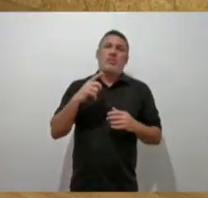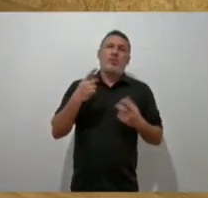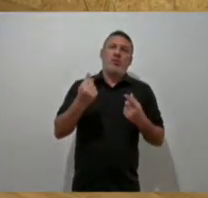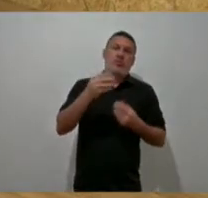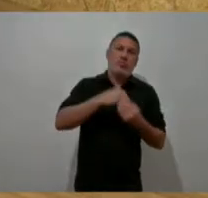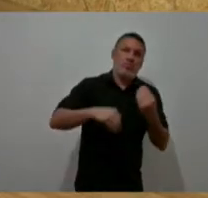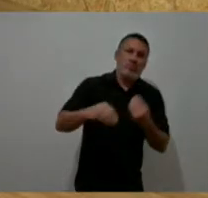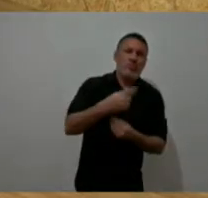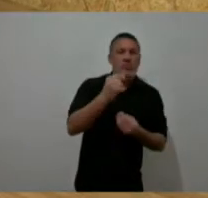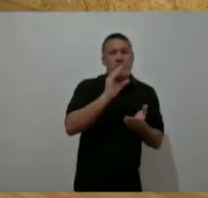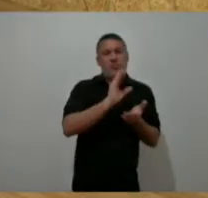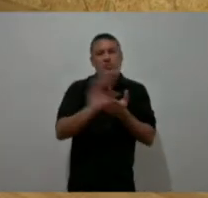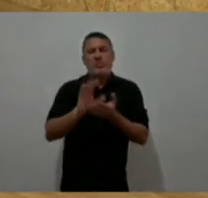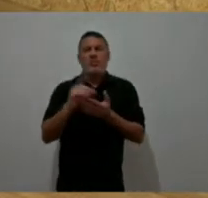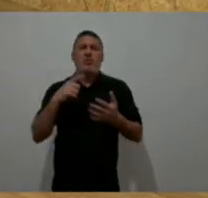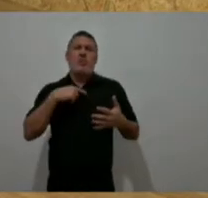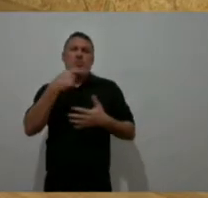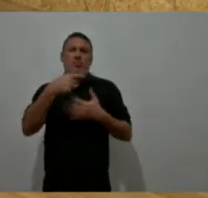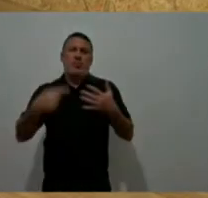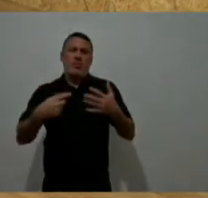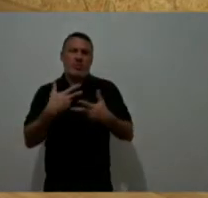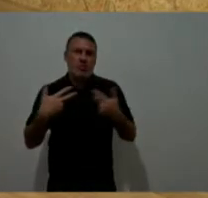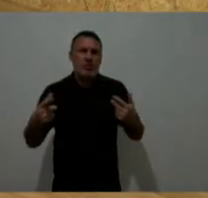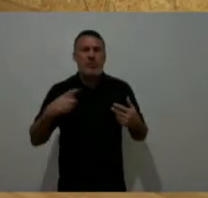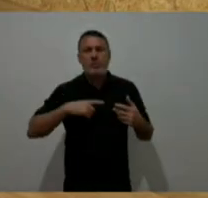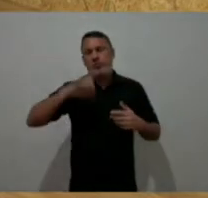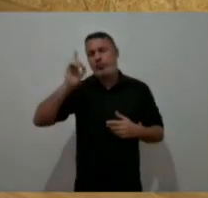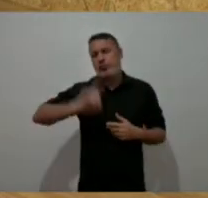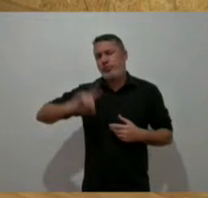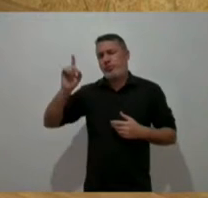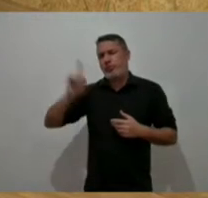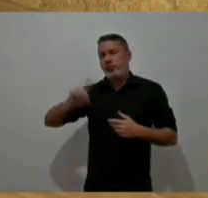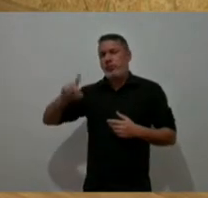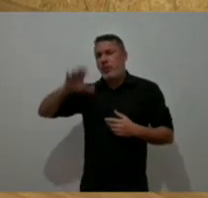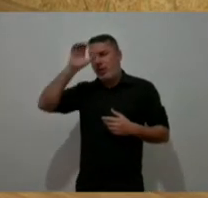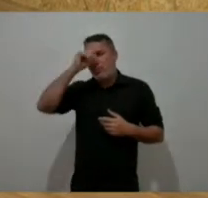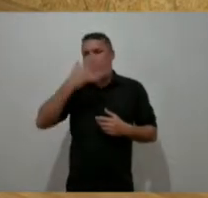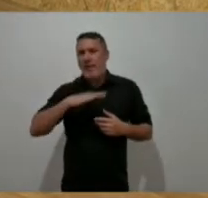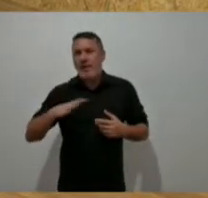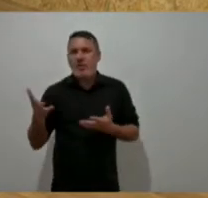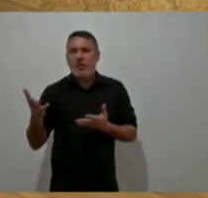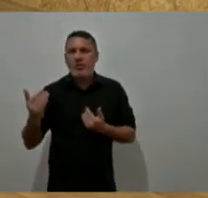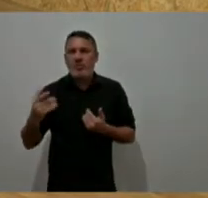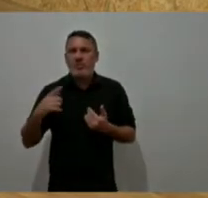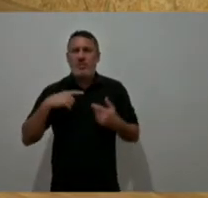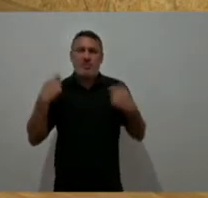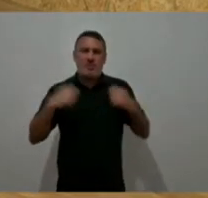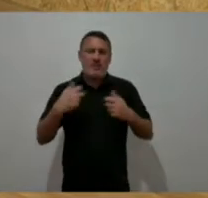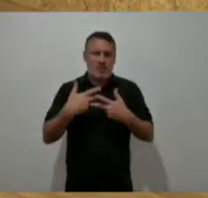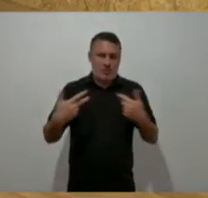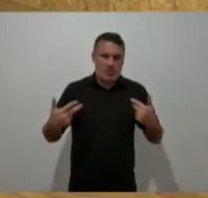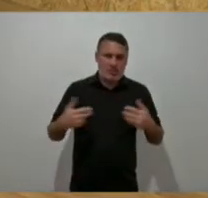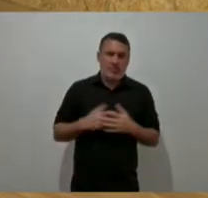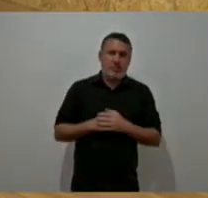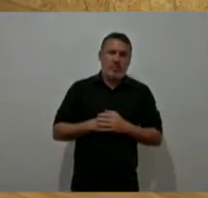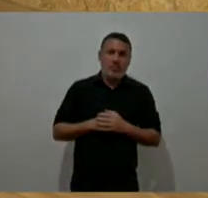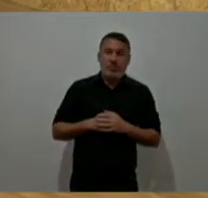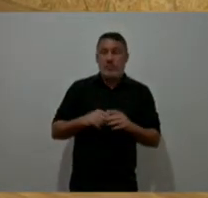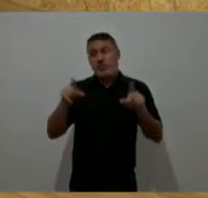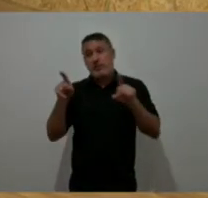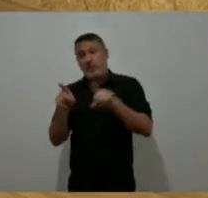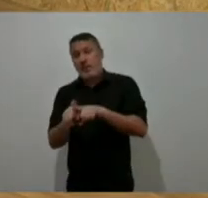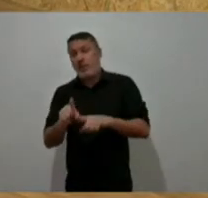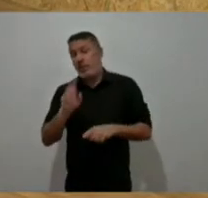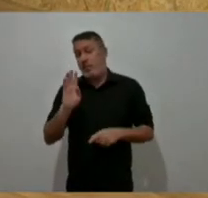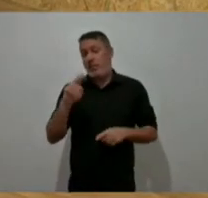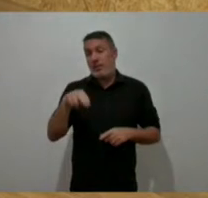série de coisas. Então, tem lá todos os direitos de aprendizagem que as crianças e os jovens precisam fazer. Então, já com a BNCC, em alguns lugares